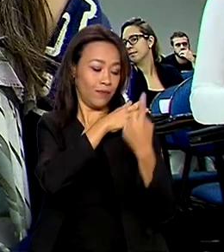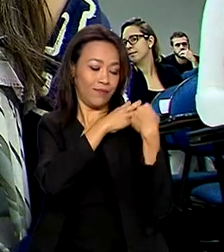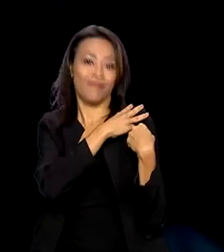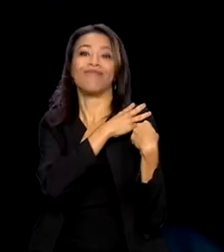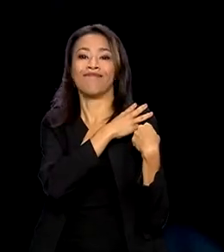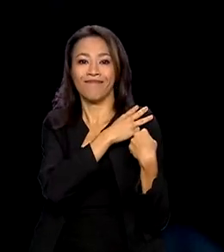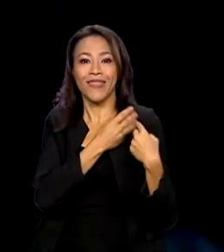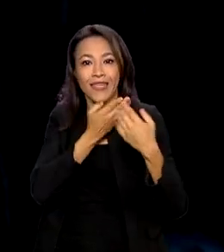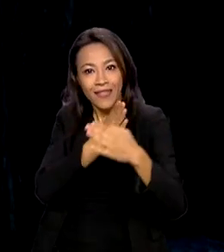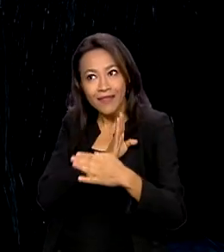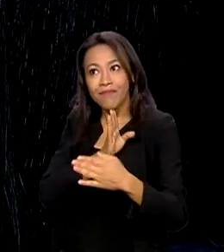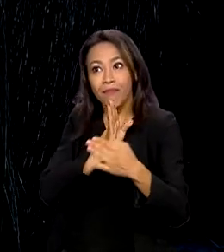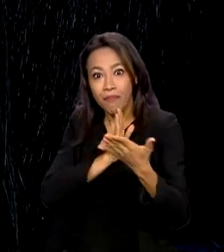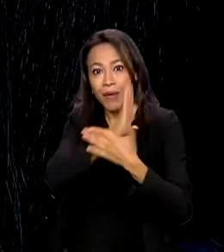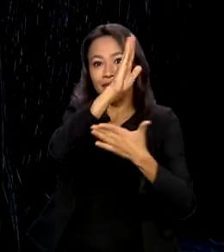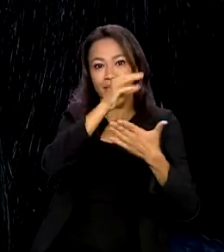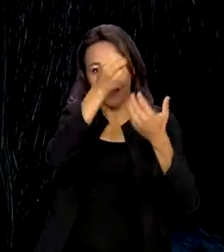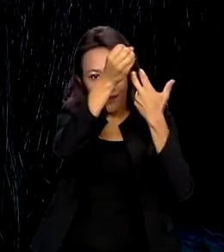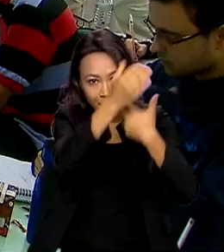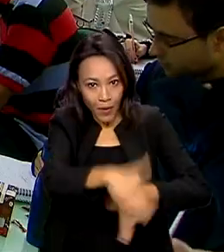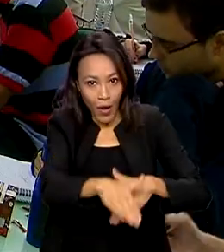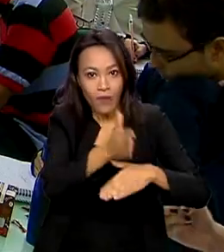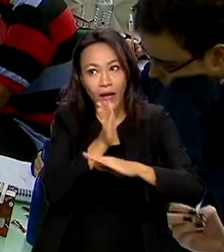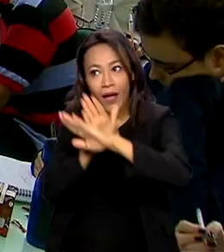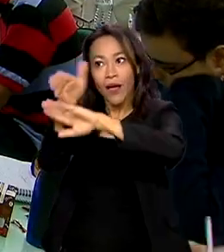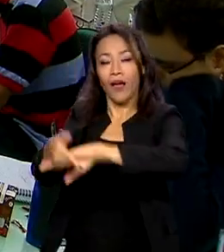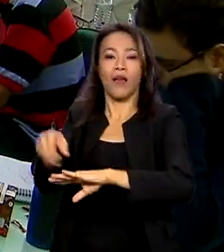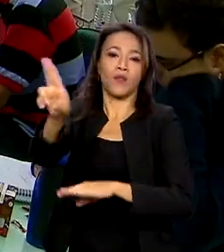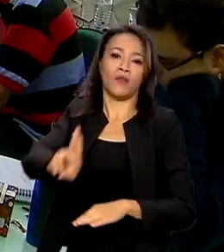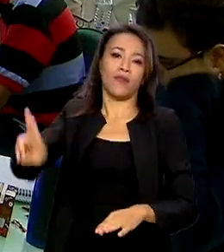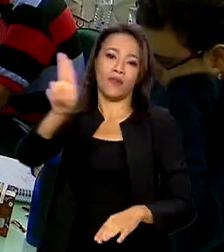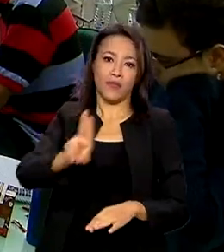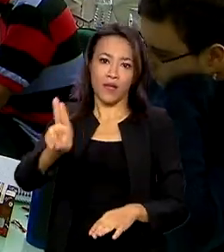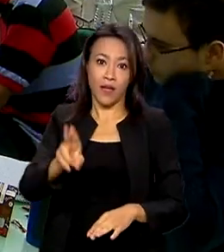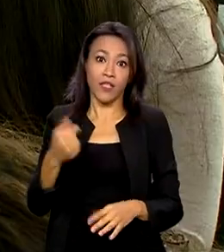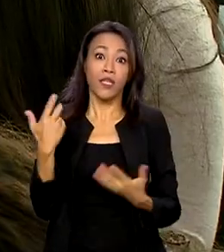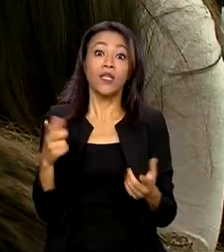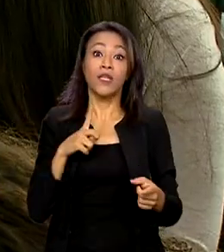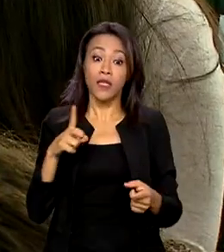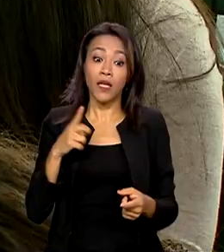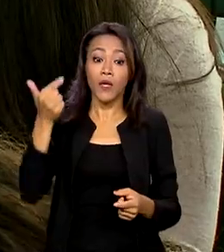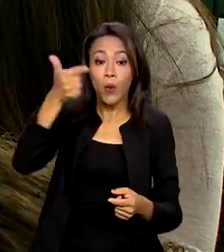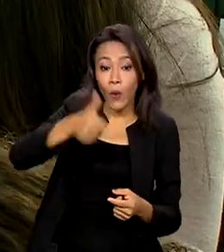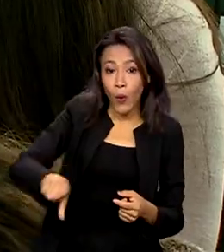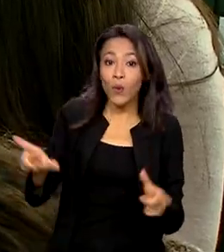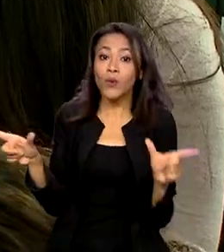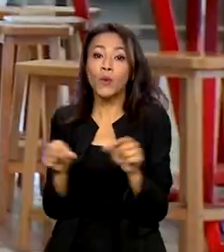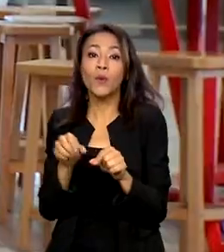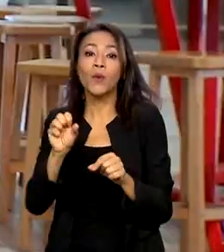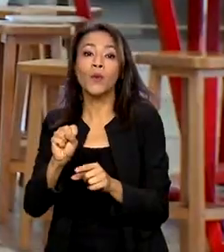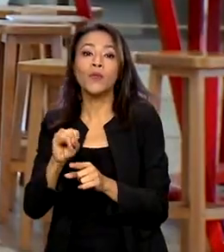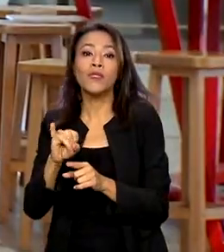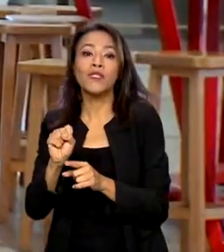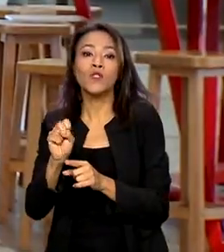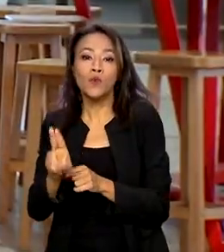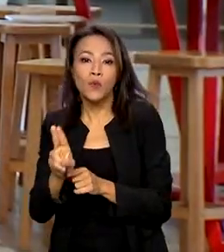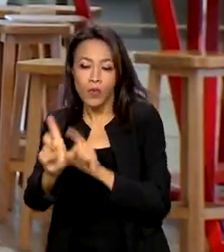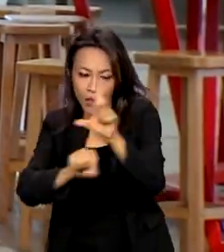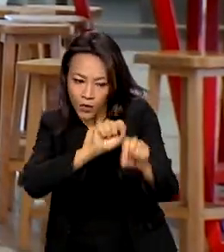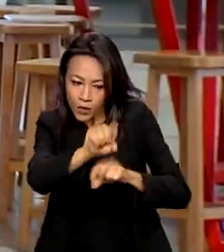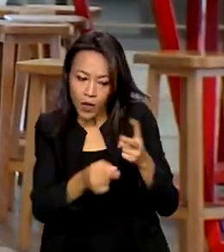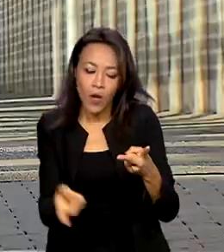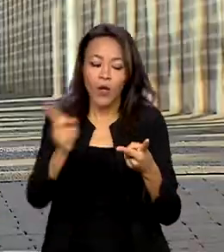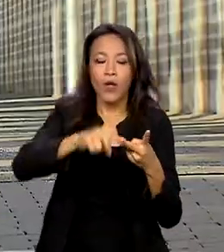de entrada para educação superior no país por meio do sistema de seleção unificada o Sisu e o programa